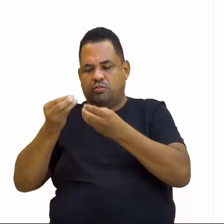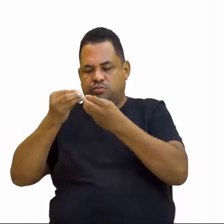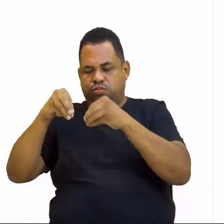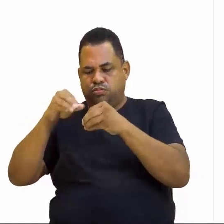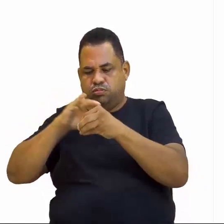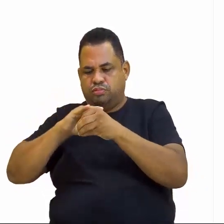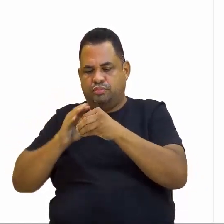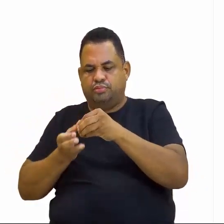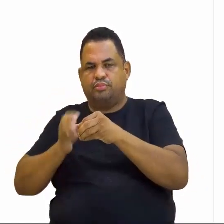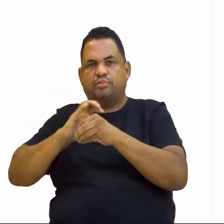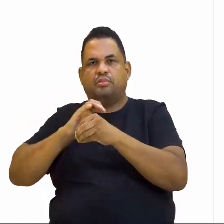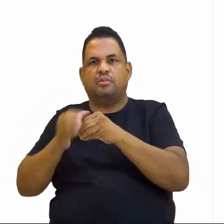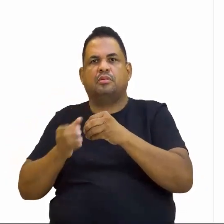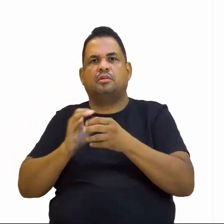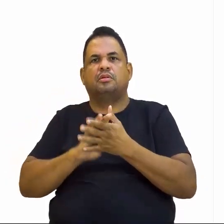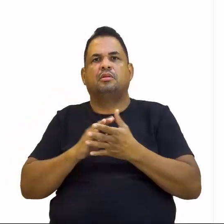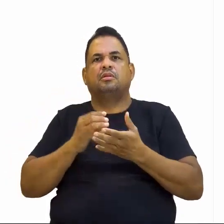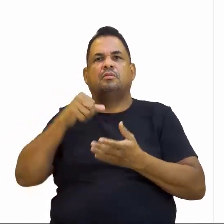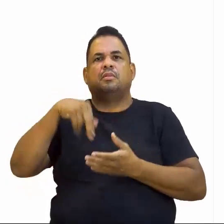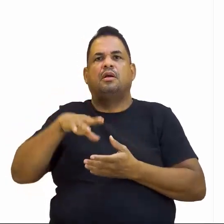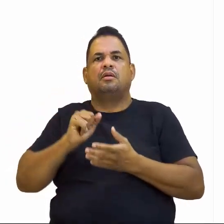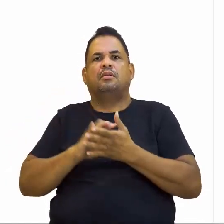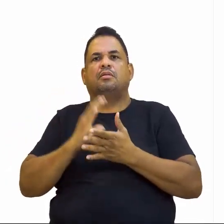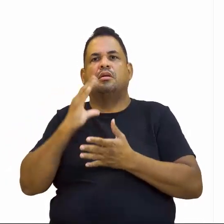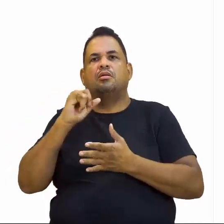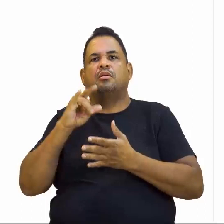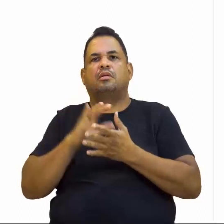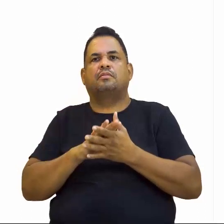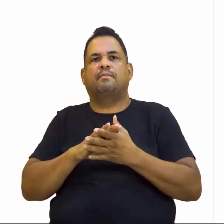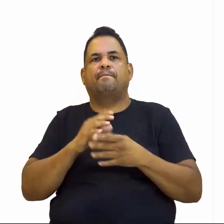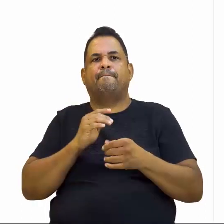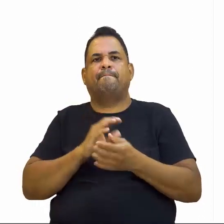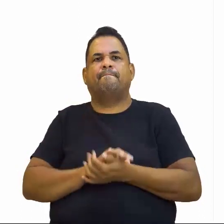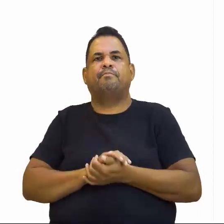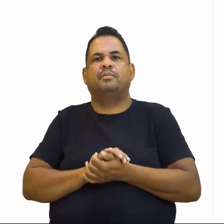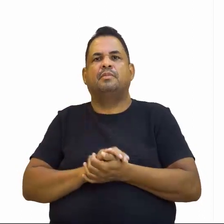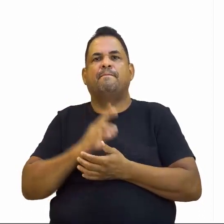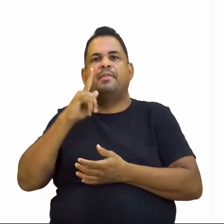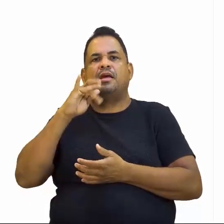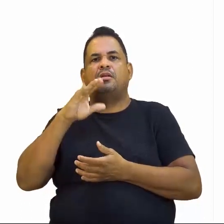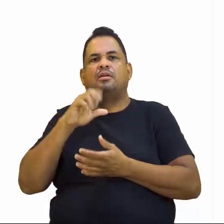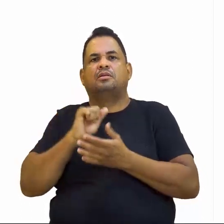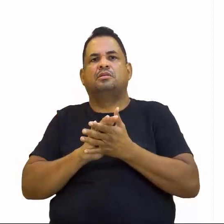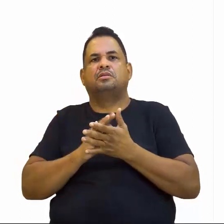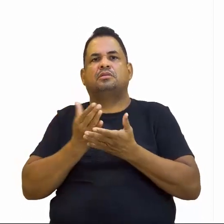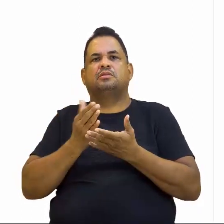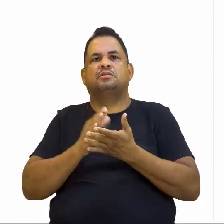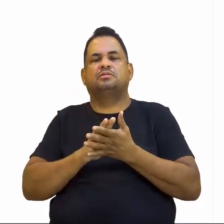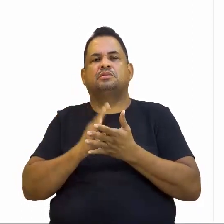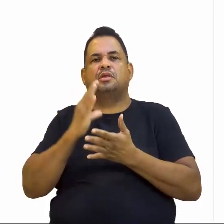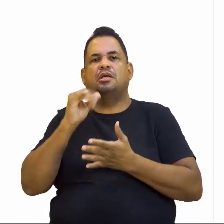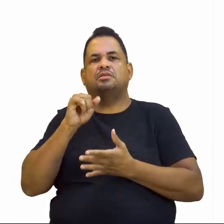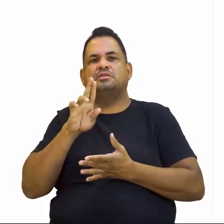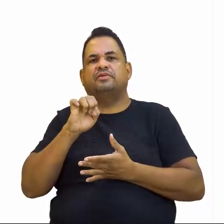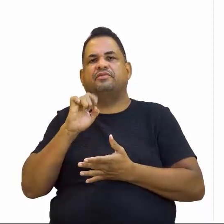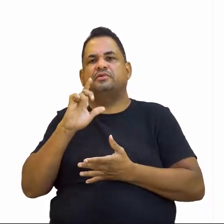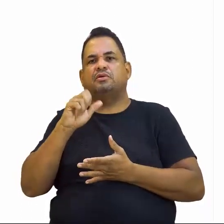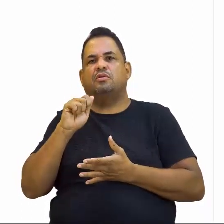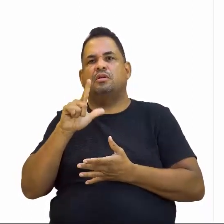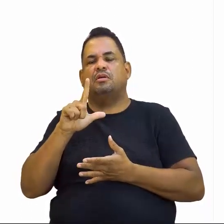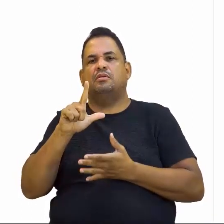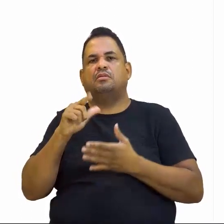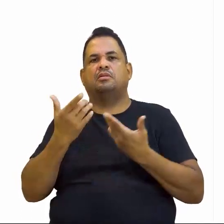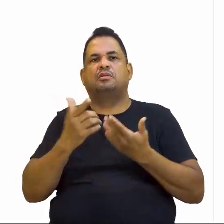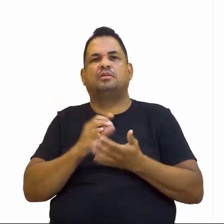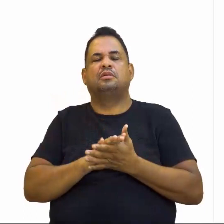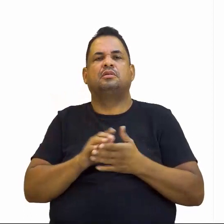também é encontrado no mármore, no calcário, nas pérolas e nos recifes de coral.